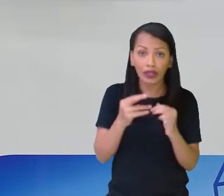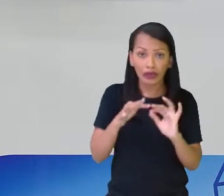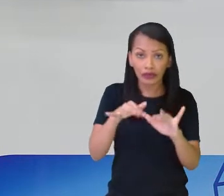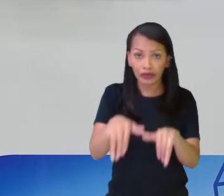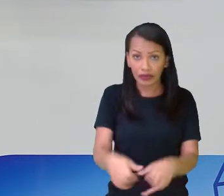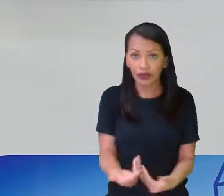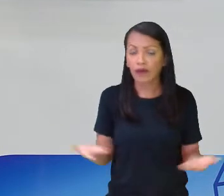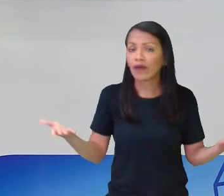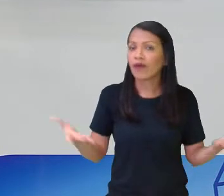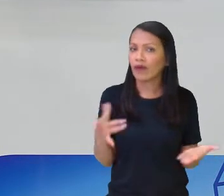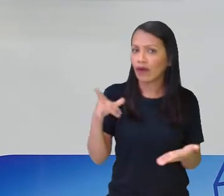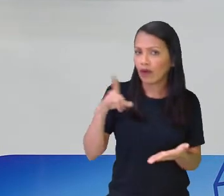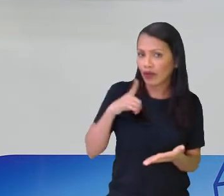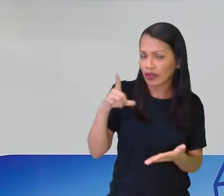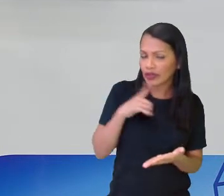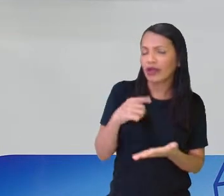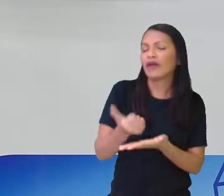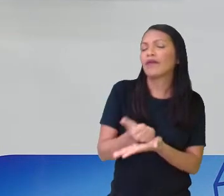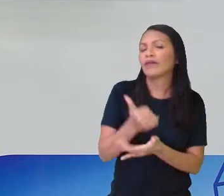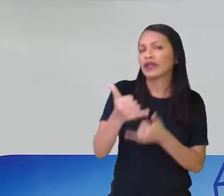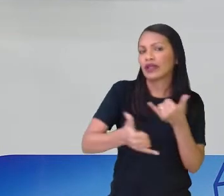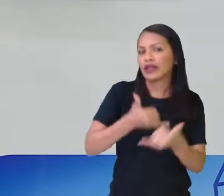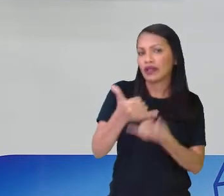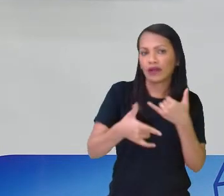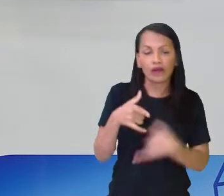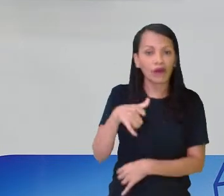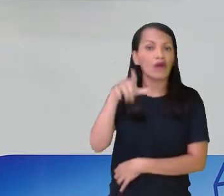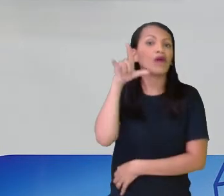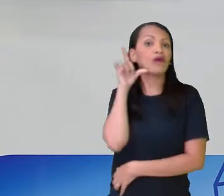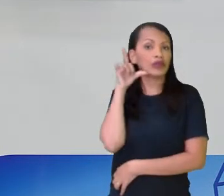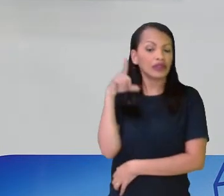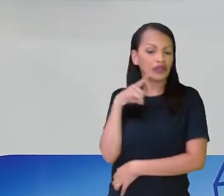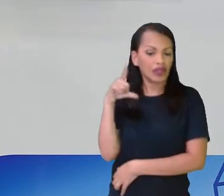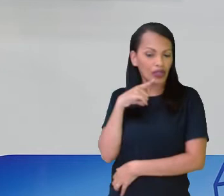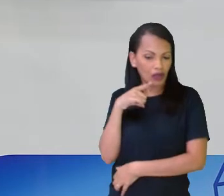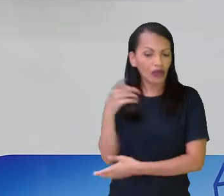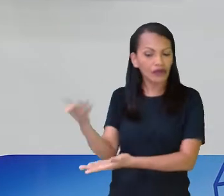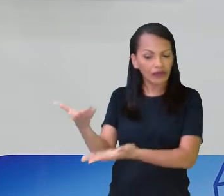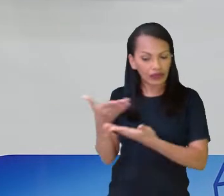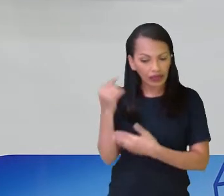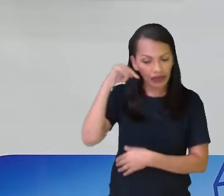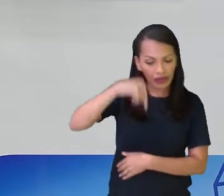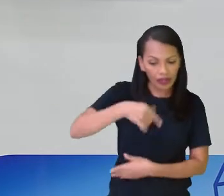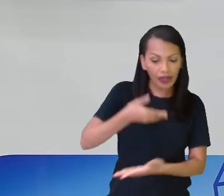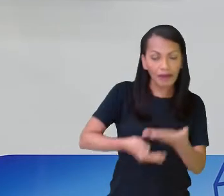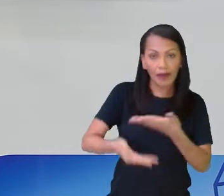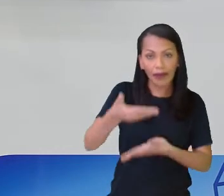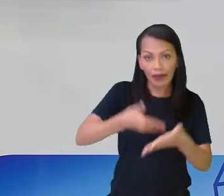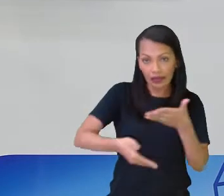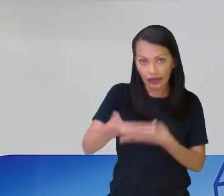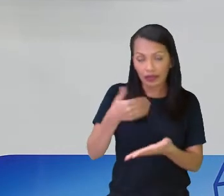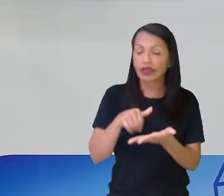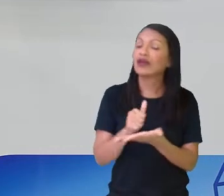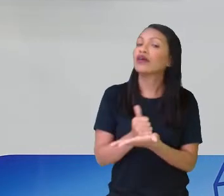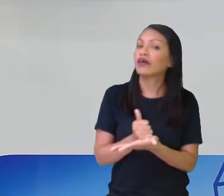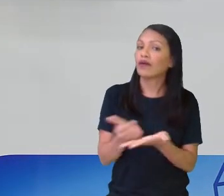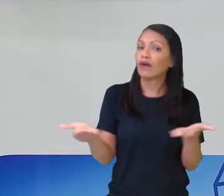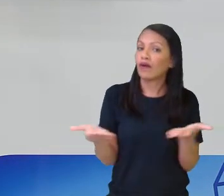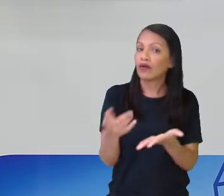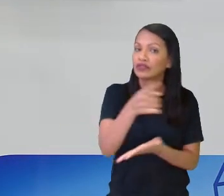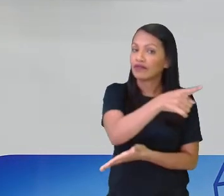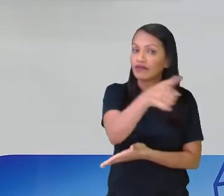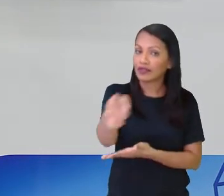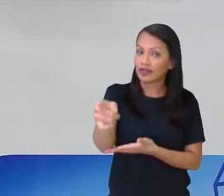hoje tem um joguinho como ontem. Ontem nós tivemos convidados aqui, né, para participar do joguinho. Hoje o nosso convidado